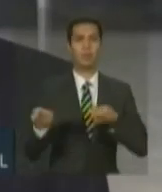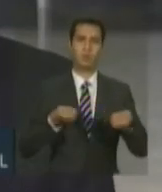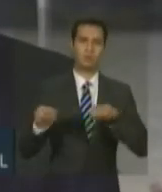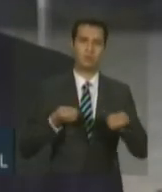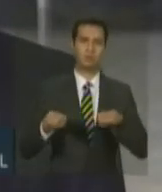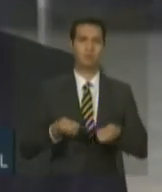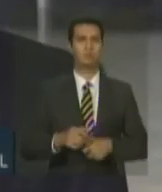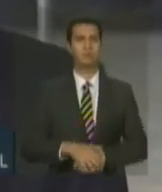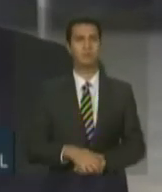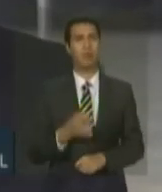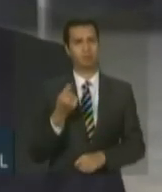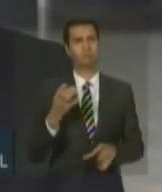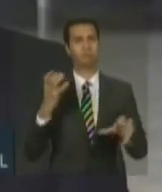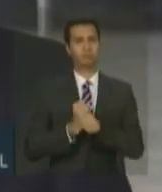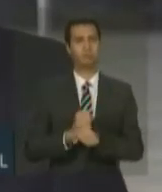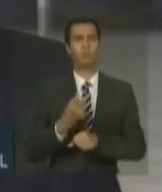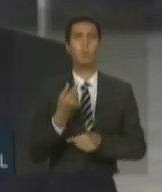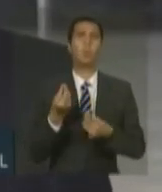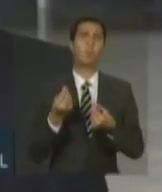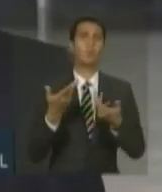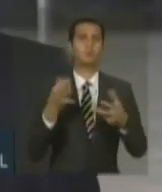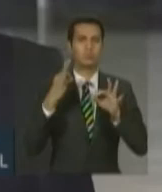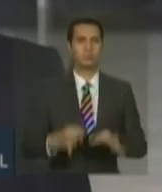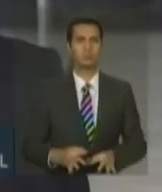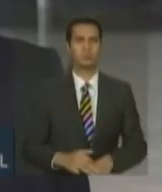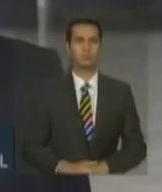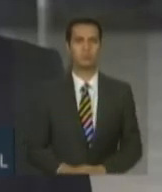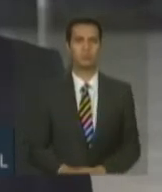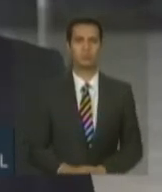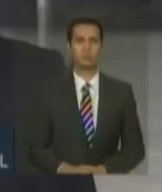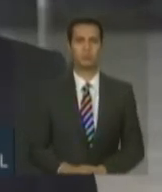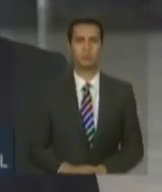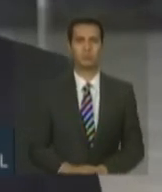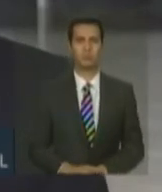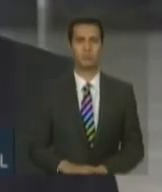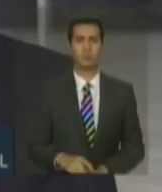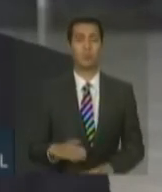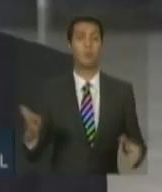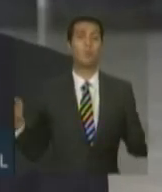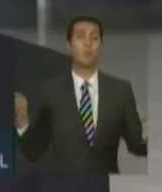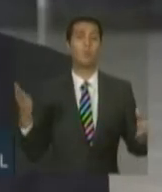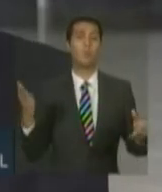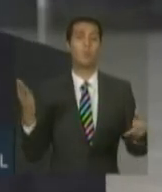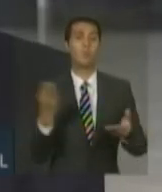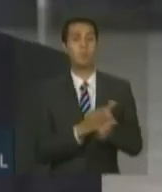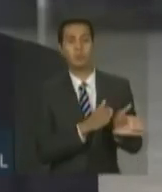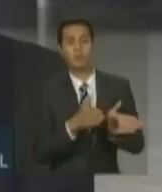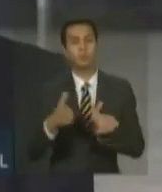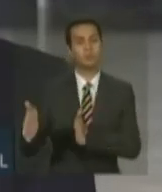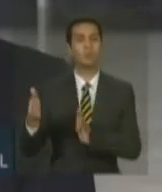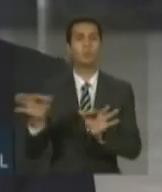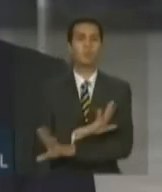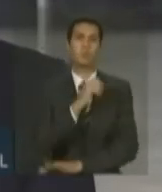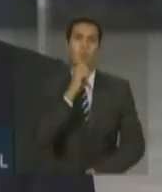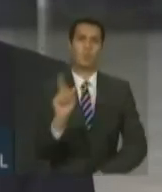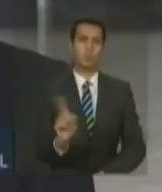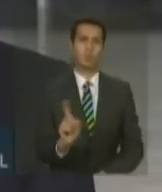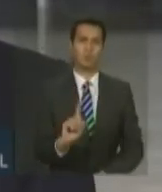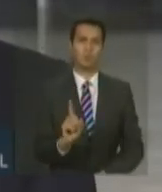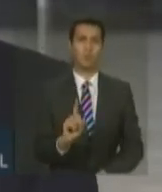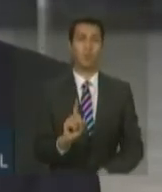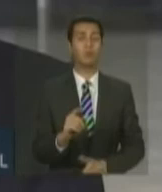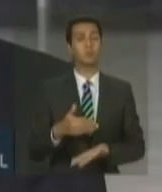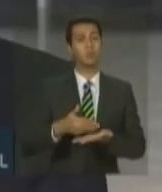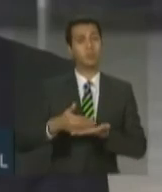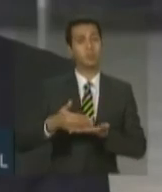Quais são os prazos que... Não, nós não temos ainda, nós não temos o processo concluído. Eu disse para vocês já antes da vinda dele, não temos.